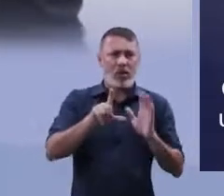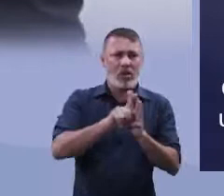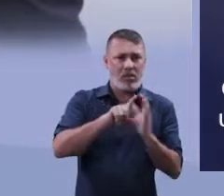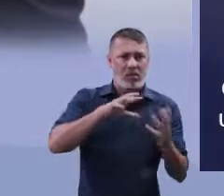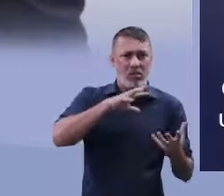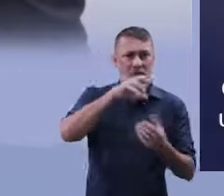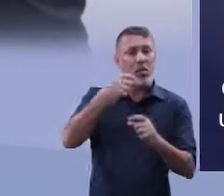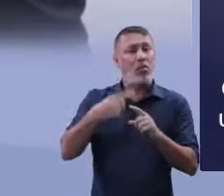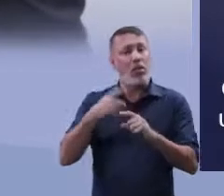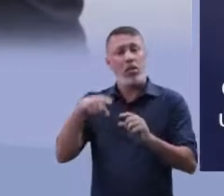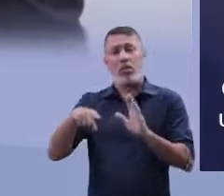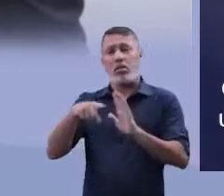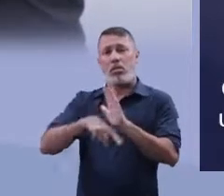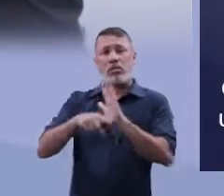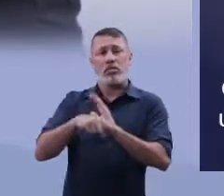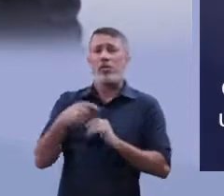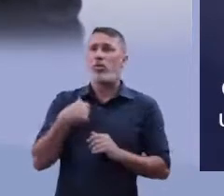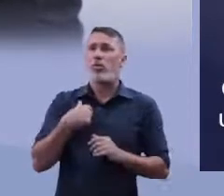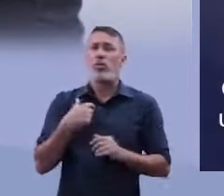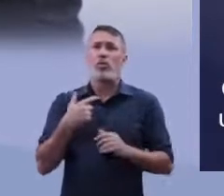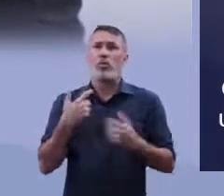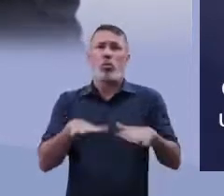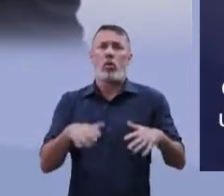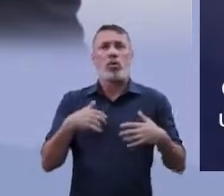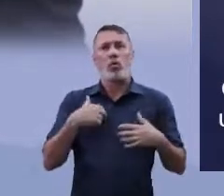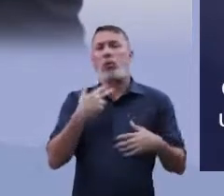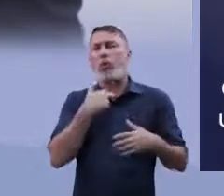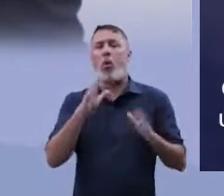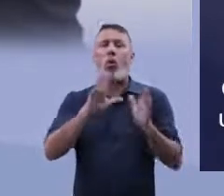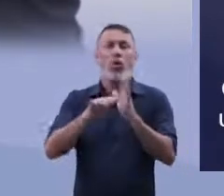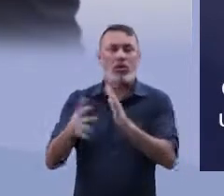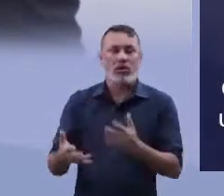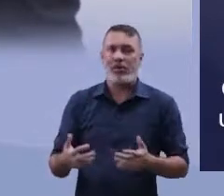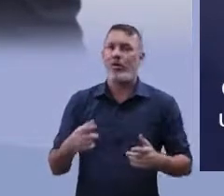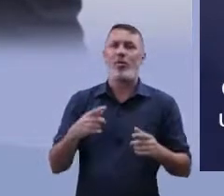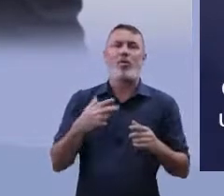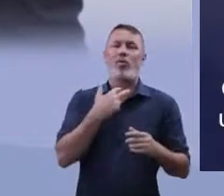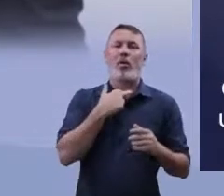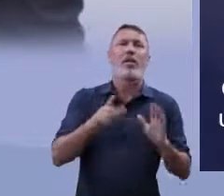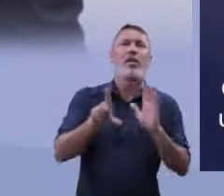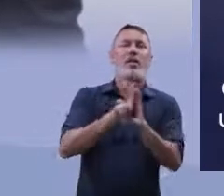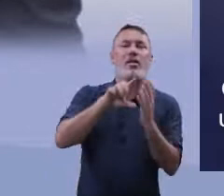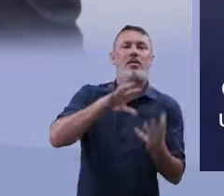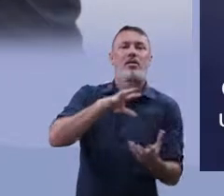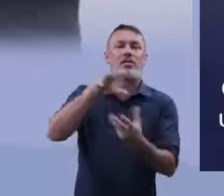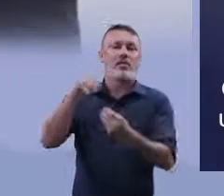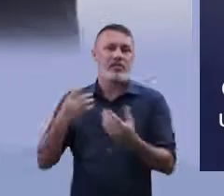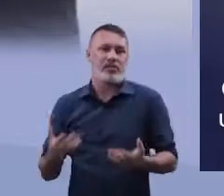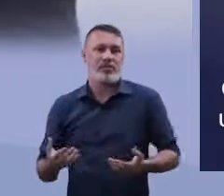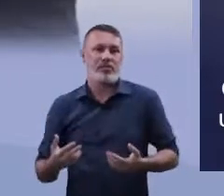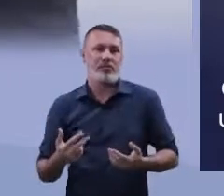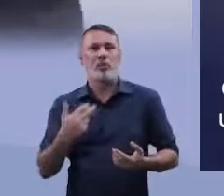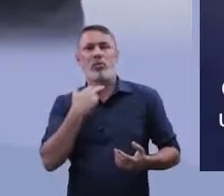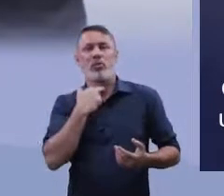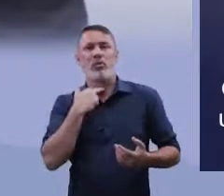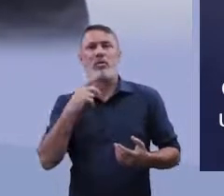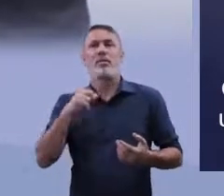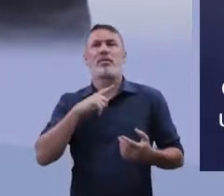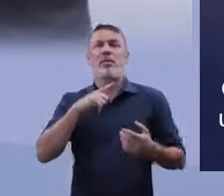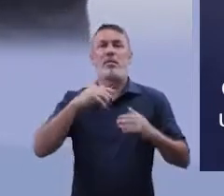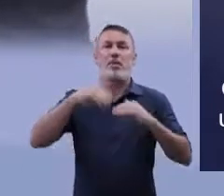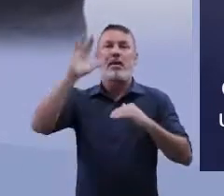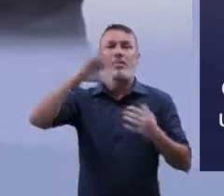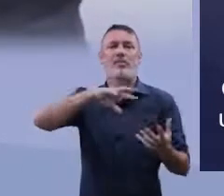roubar é um comportamento negativo e eu não vou querer que alguém me roube também. Então não pode ser uma lei universal. Não pode se levar o roubar à